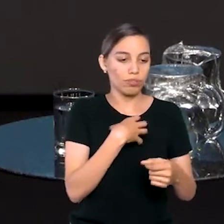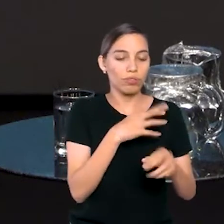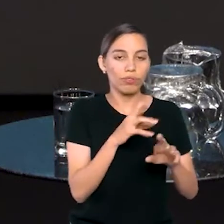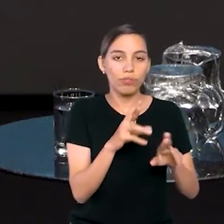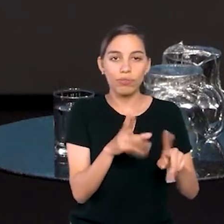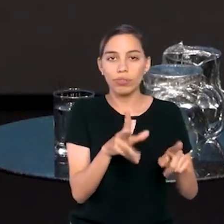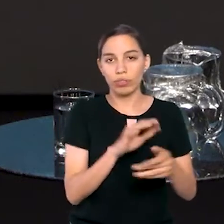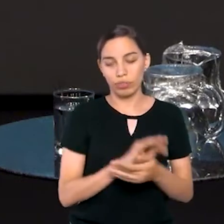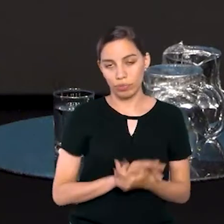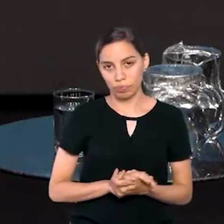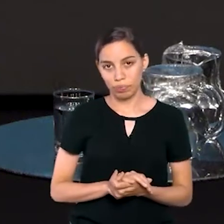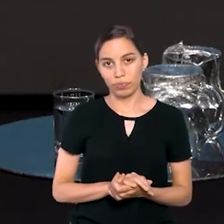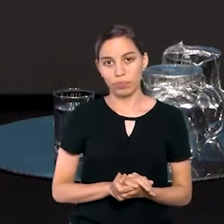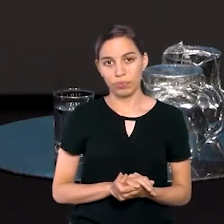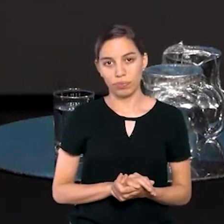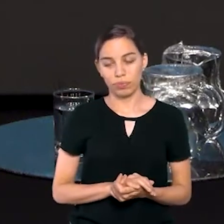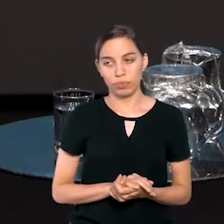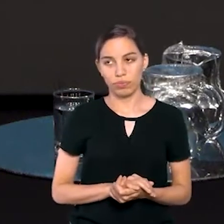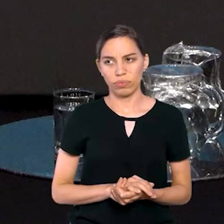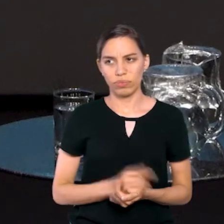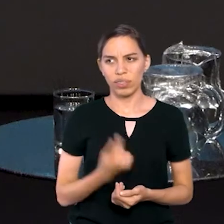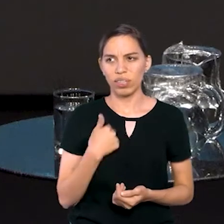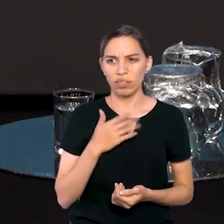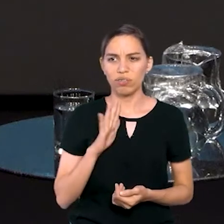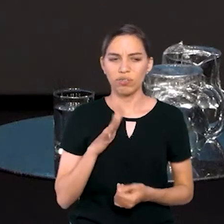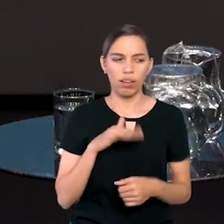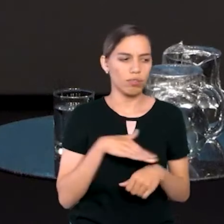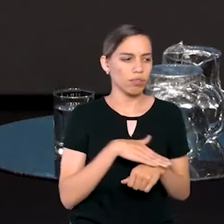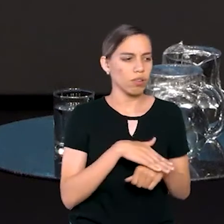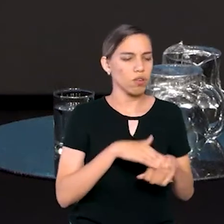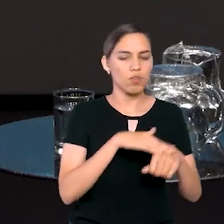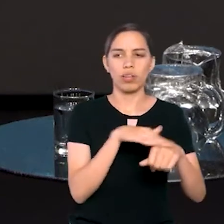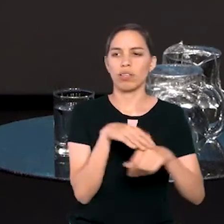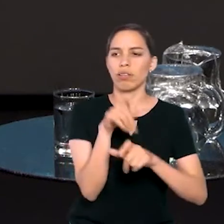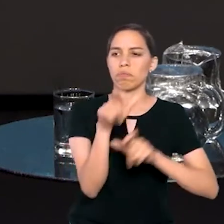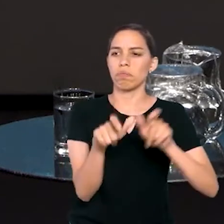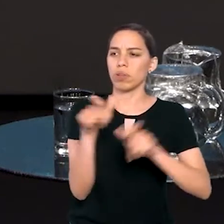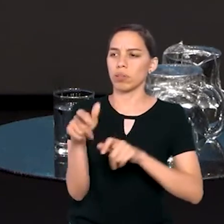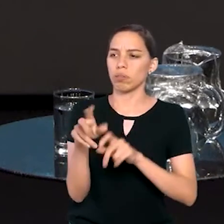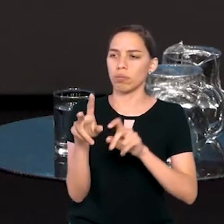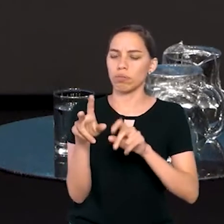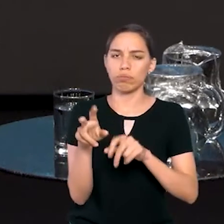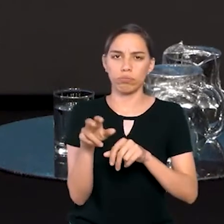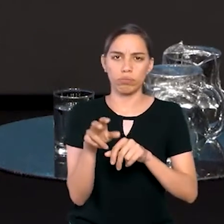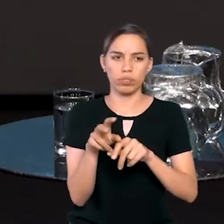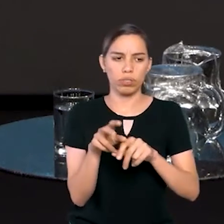Eu já provoquei várias conversas sobre essa coisa da cidade,